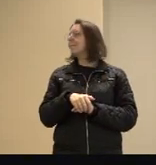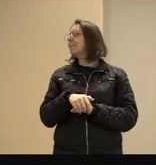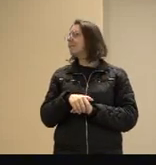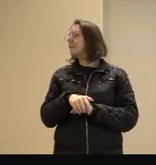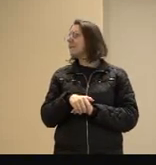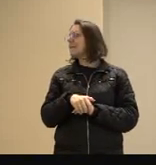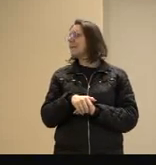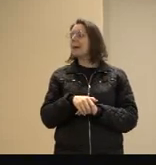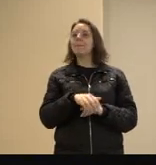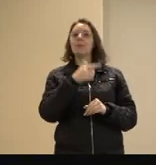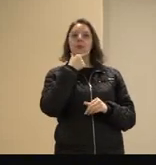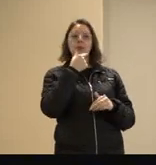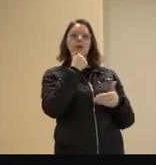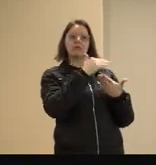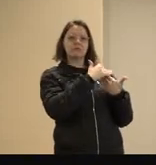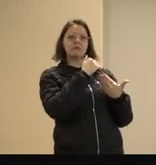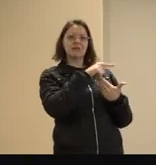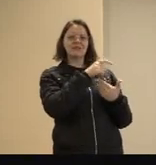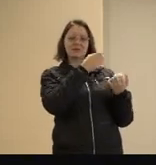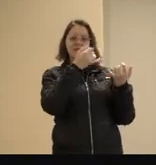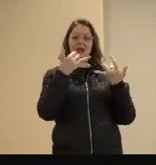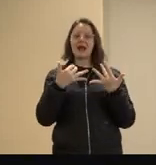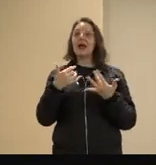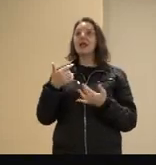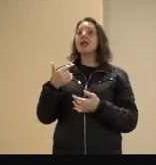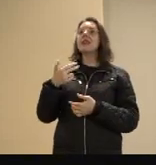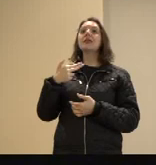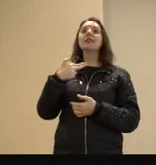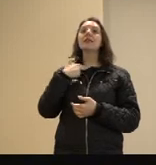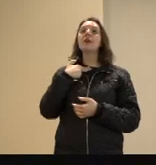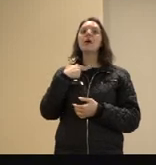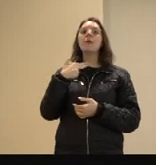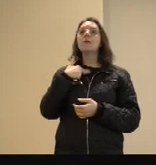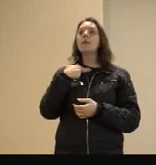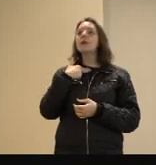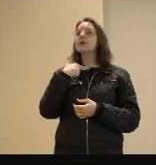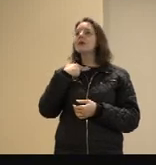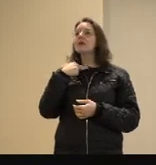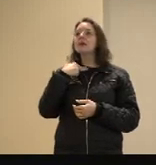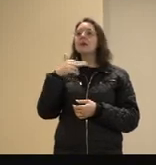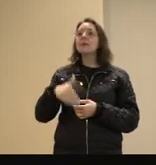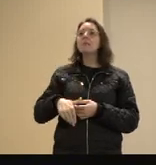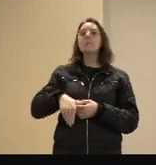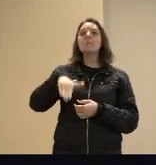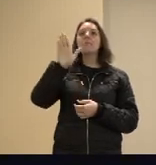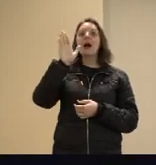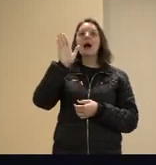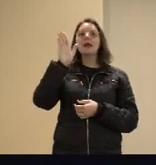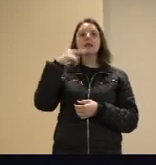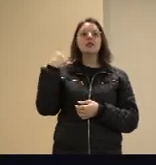retornar a Vanderlino Nogueira. Ele dizia, não podemos mais ter e nem ser